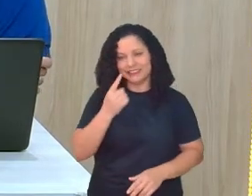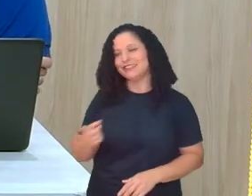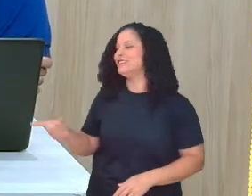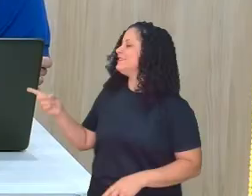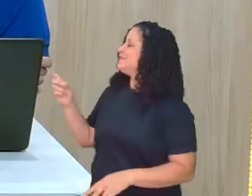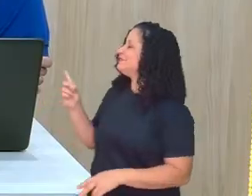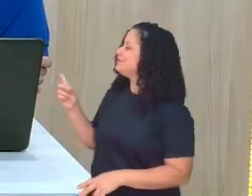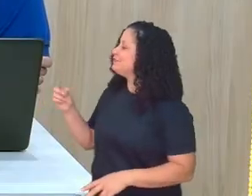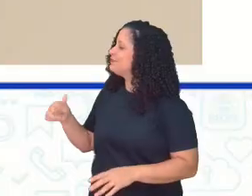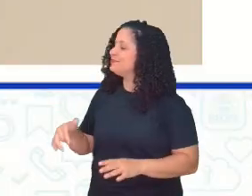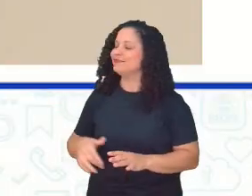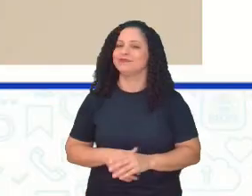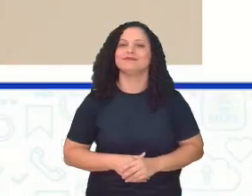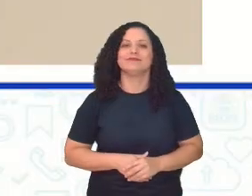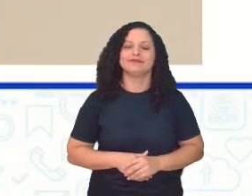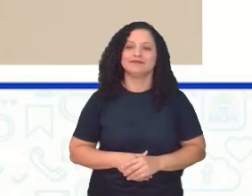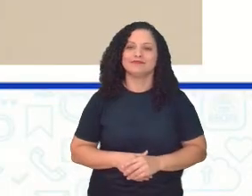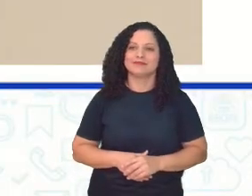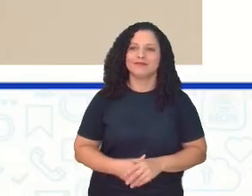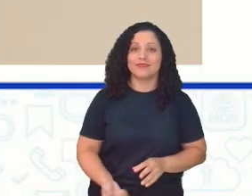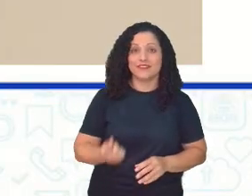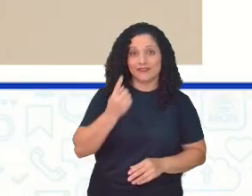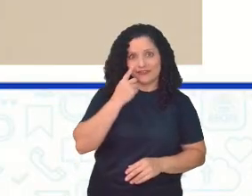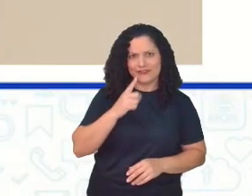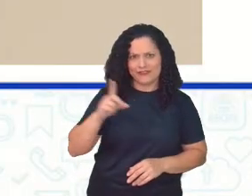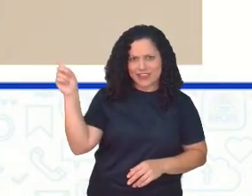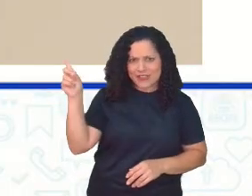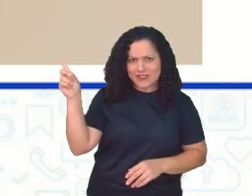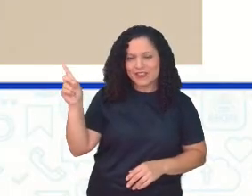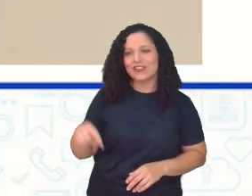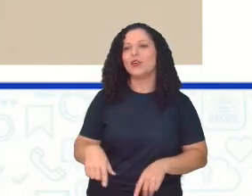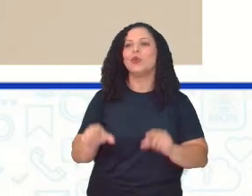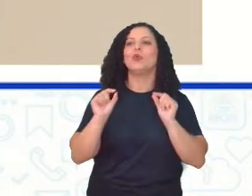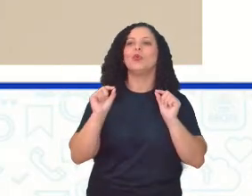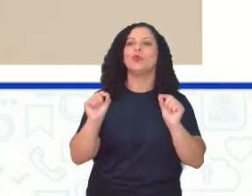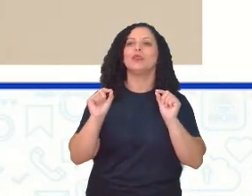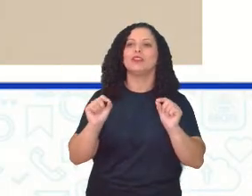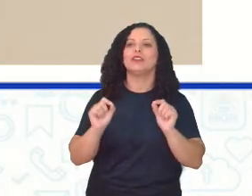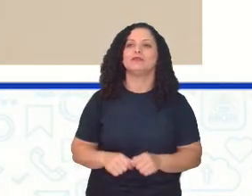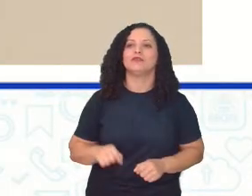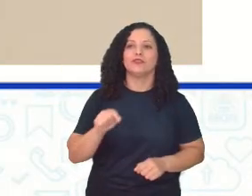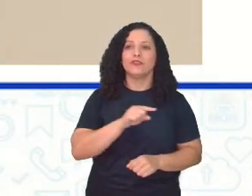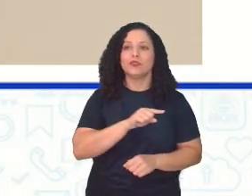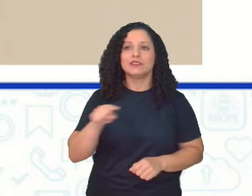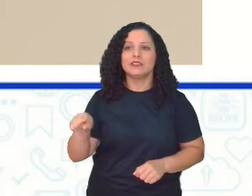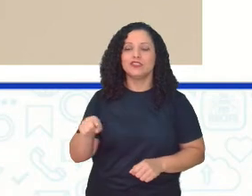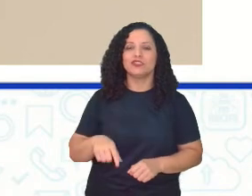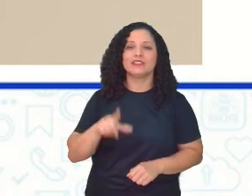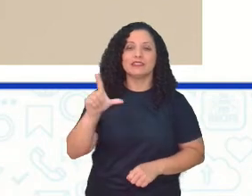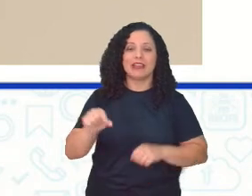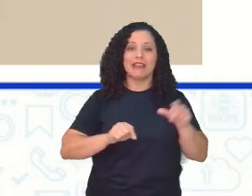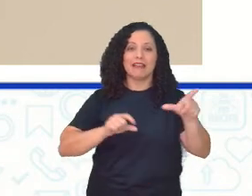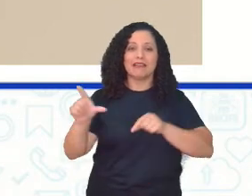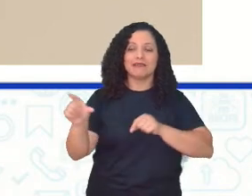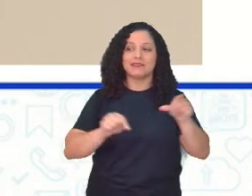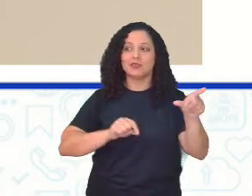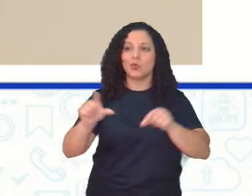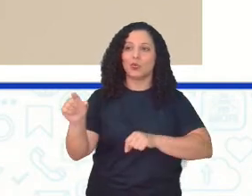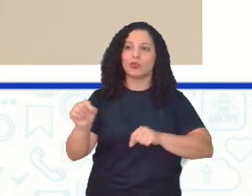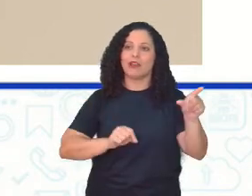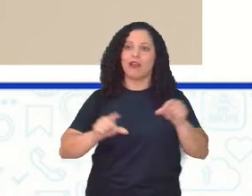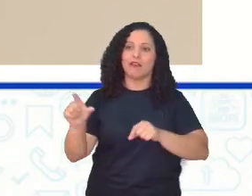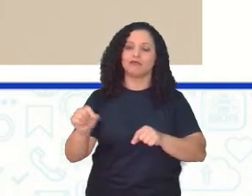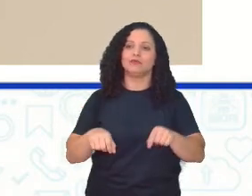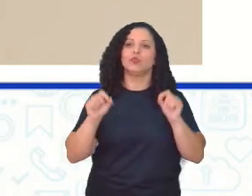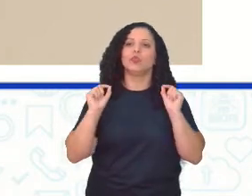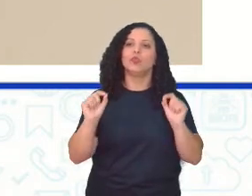Camille. Então, observem aí, minha gente, lecione, não é? O sinônimo de carecer. Nós temos